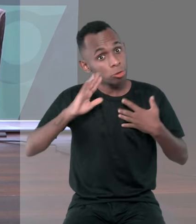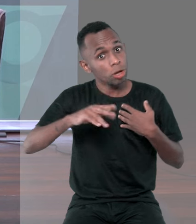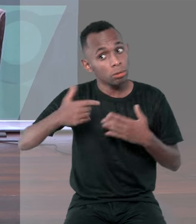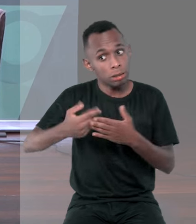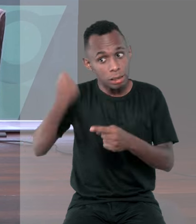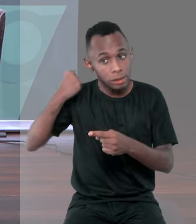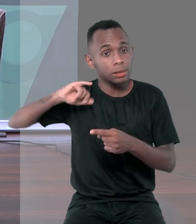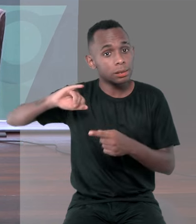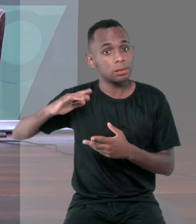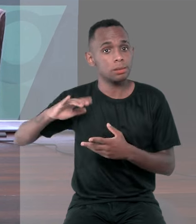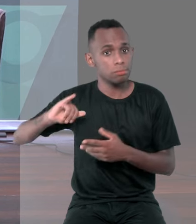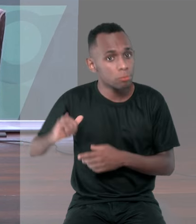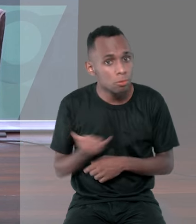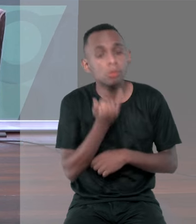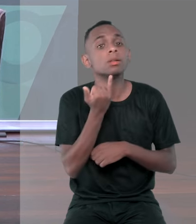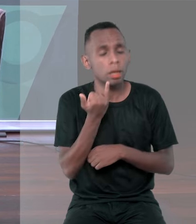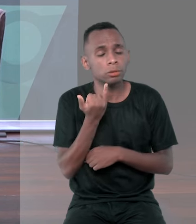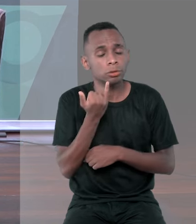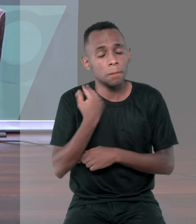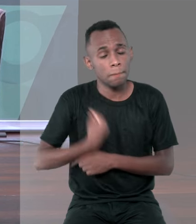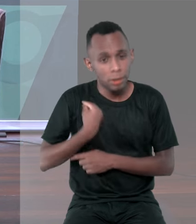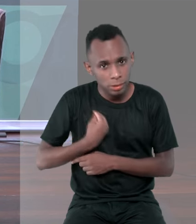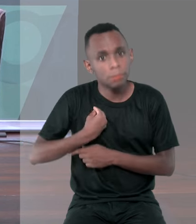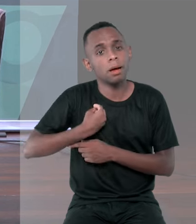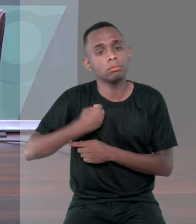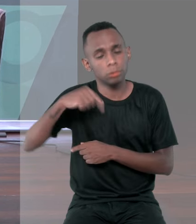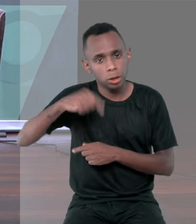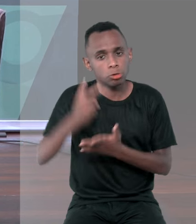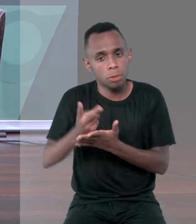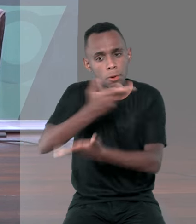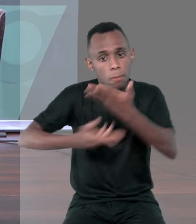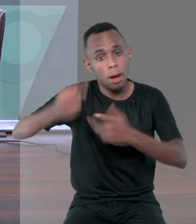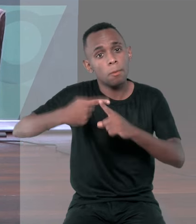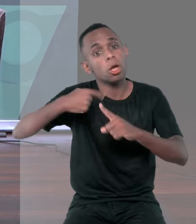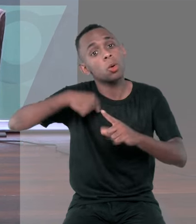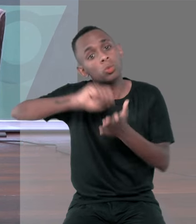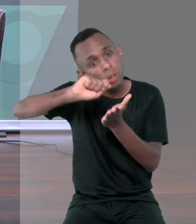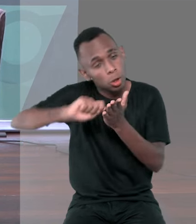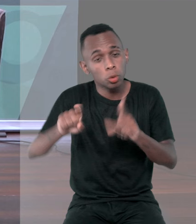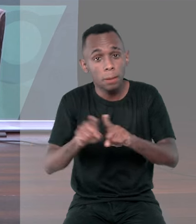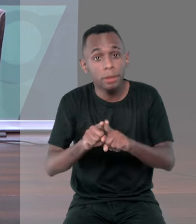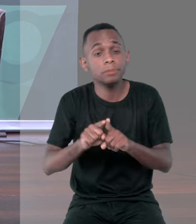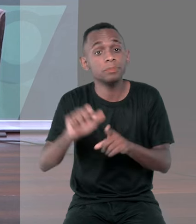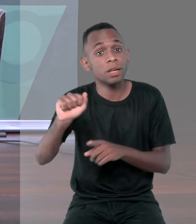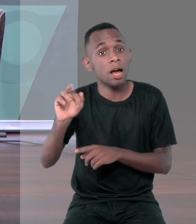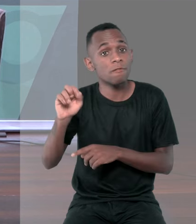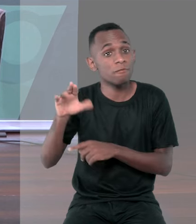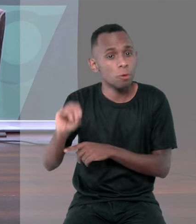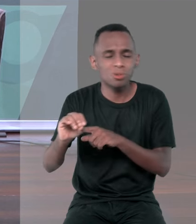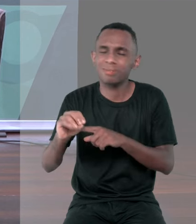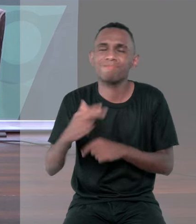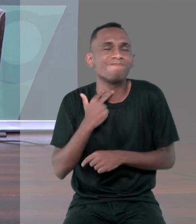tela, há uma cartela com as logos dos patrocinadores e realizadores do evento. E o Afonso, ele não